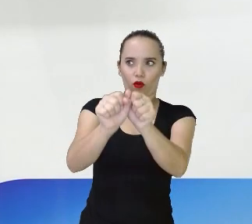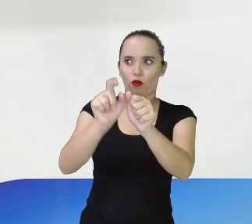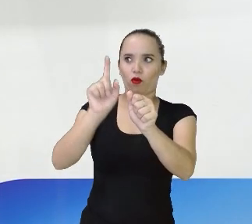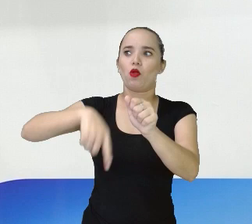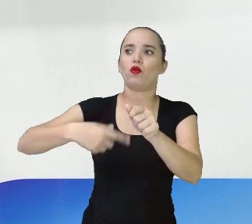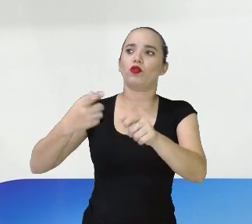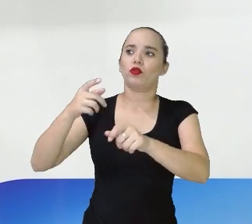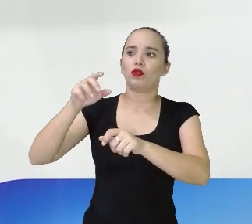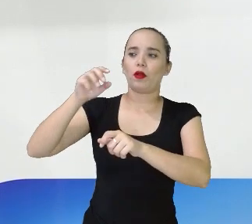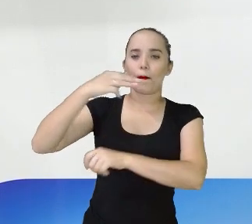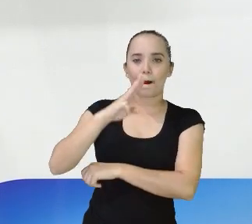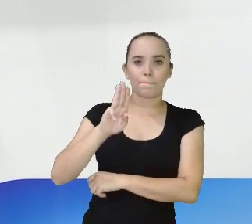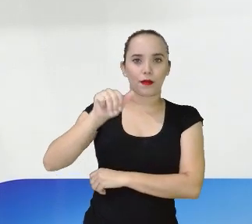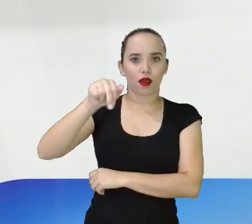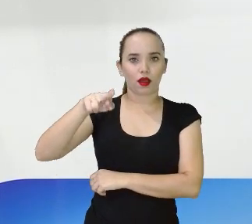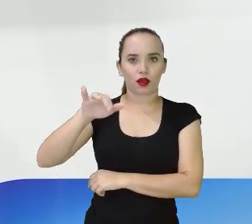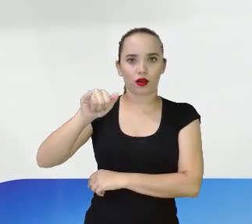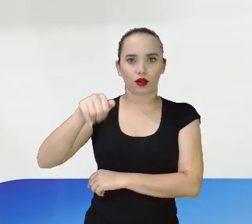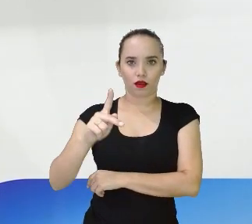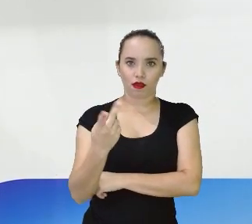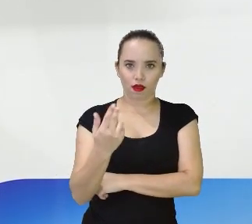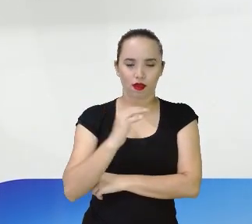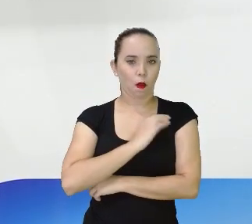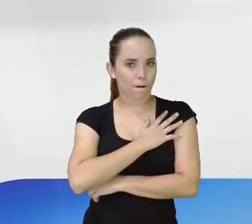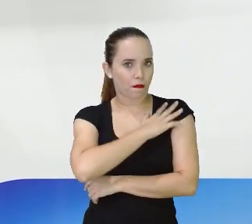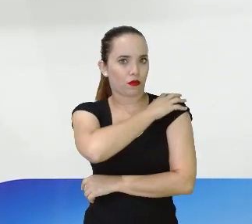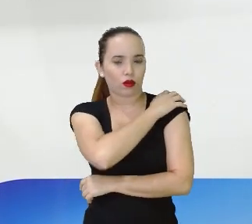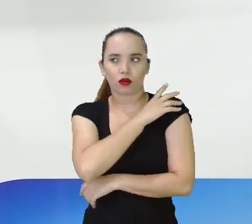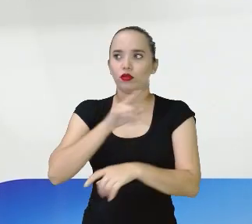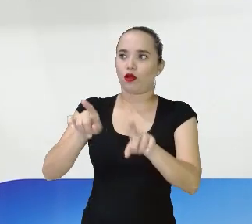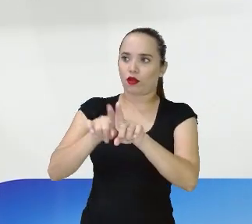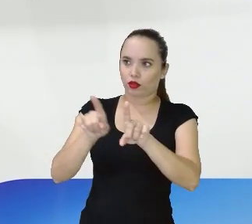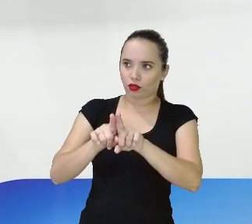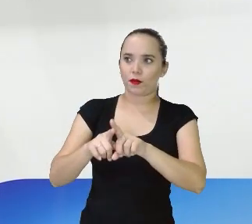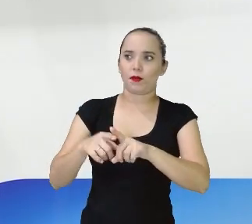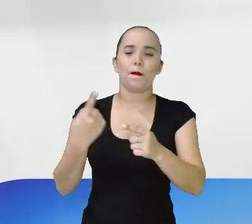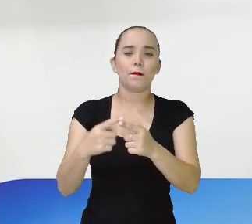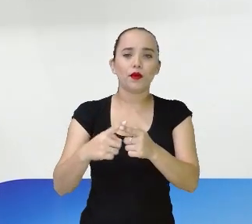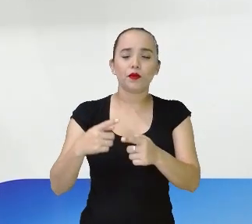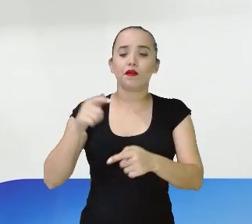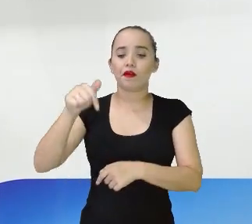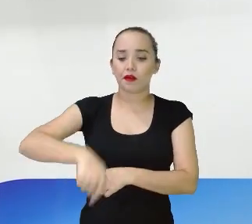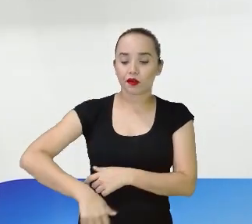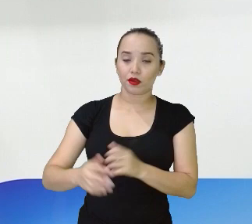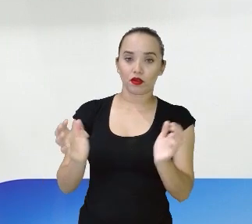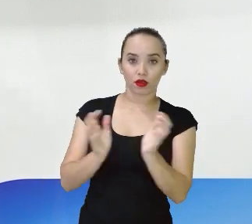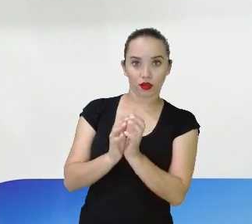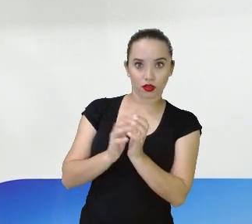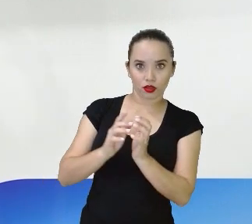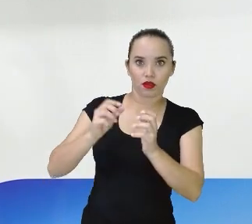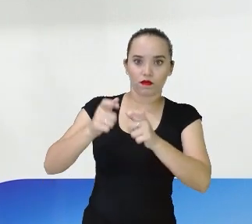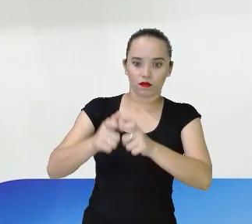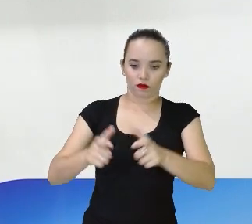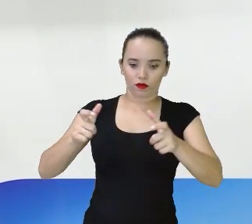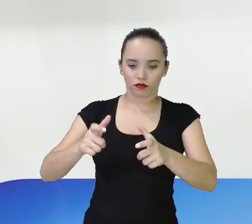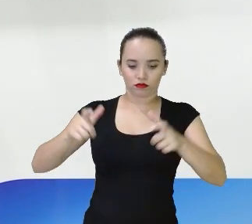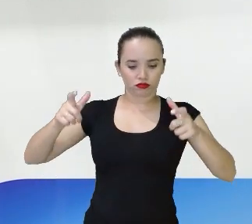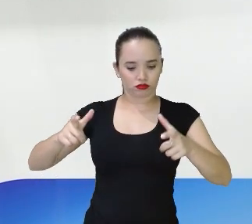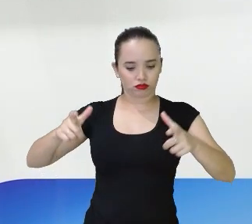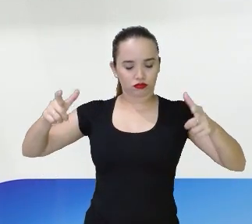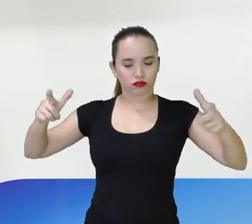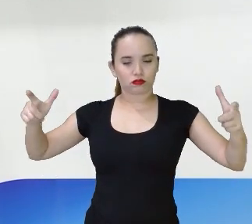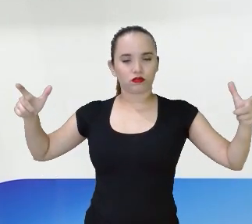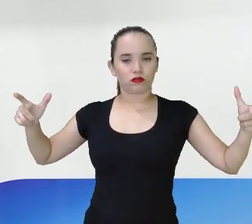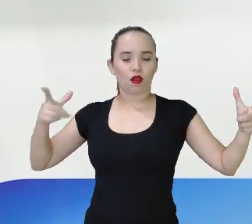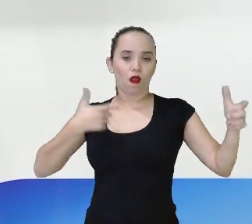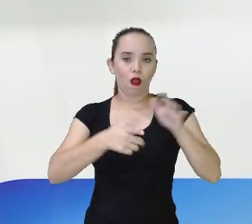não nasceu aí de um porto, não é? A cidade foi crescendo ao redor do porto. Por quê? Porque era onde